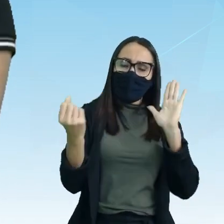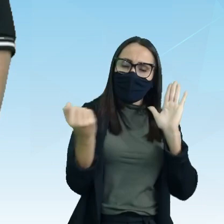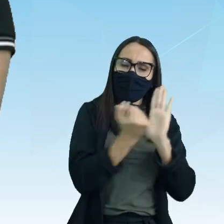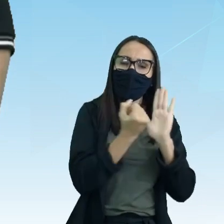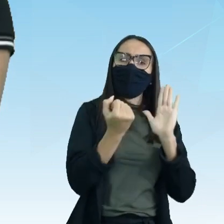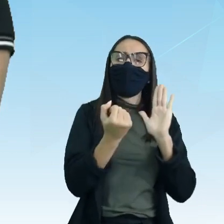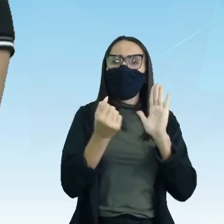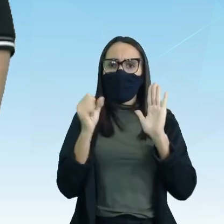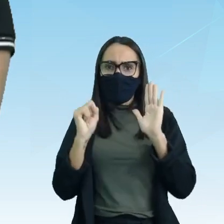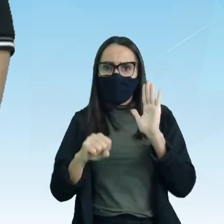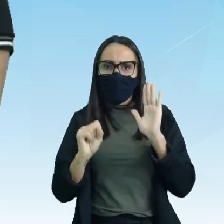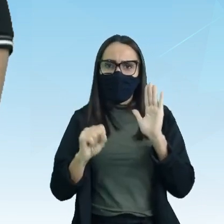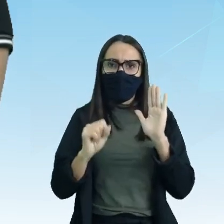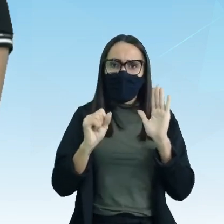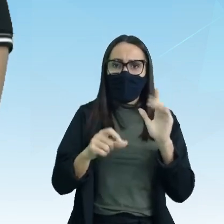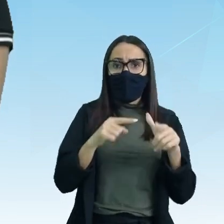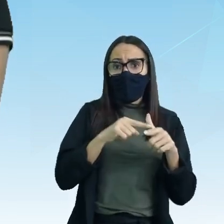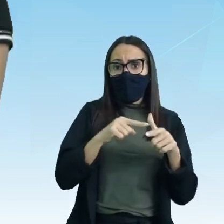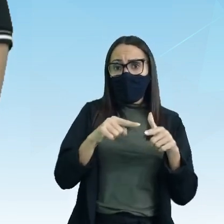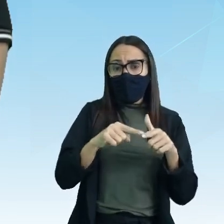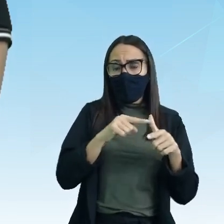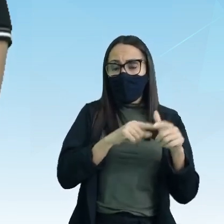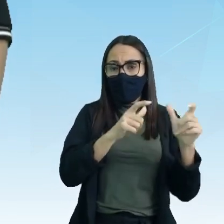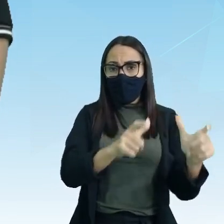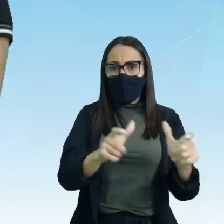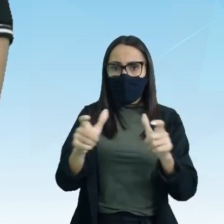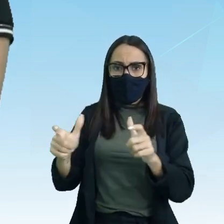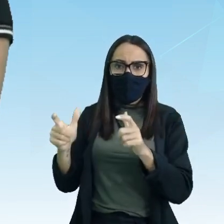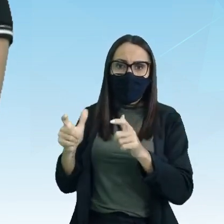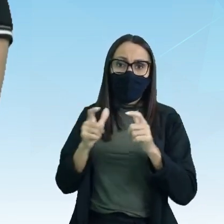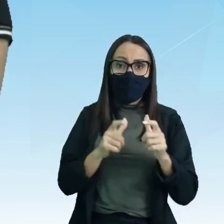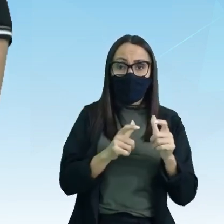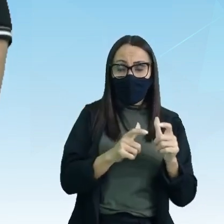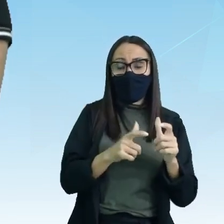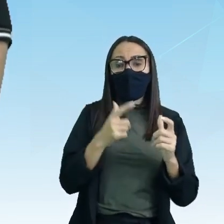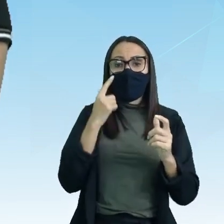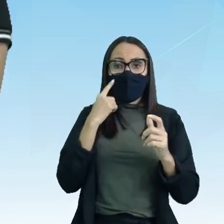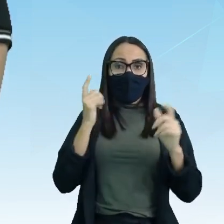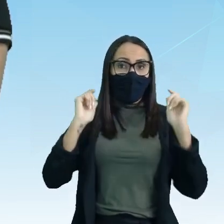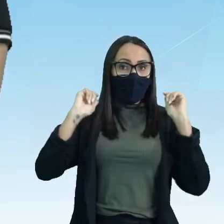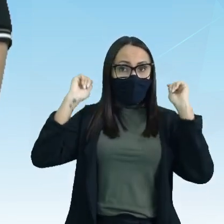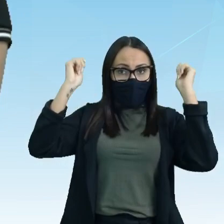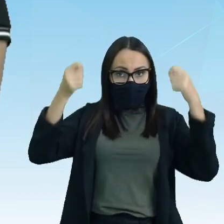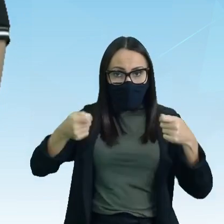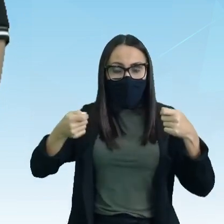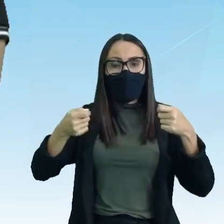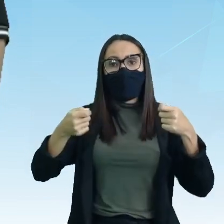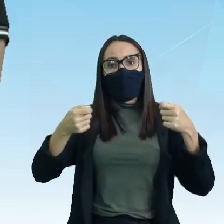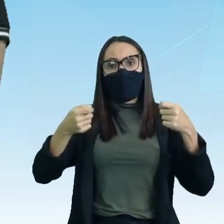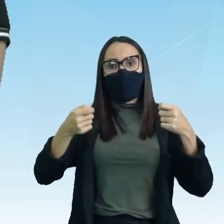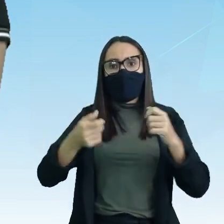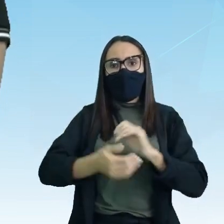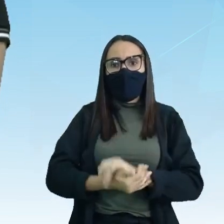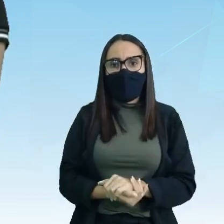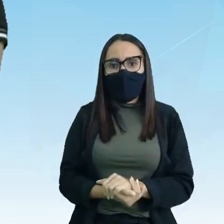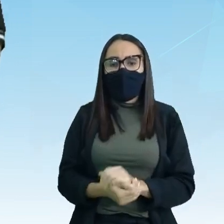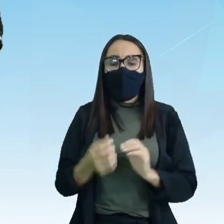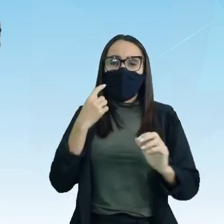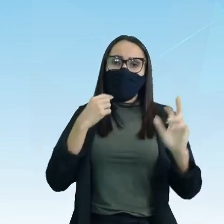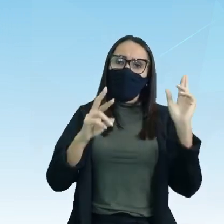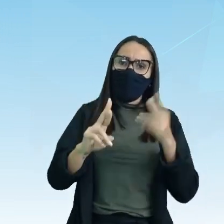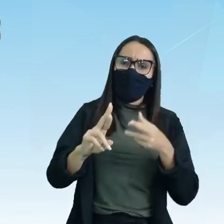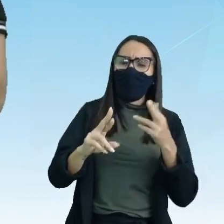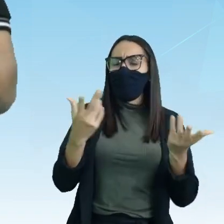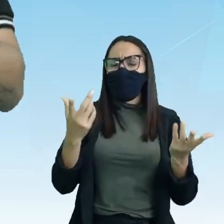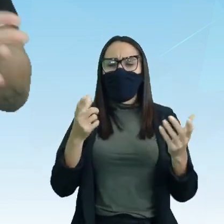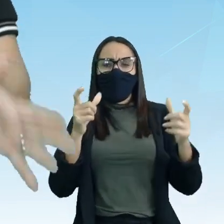na verdade, um bairro, né? Marcam a localidade. Olhar o mercado São José, tem que lembrar do centro do Recife. Exatamente. E é uma referência a onde é que